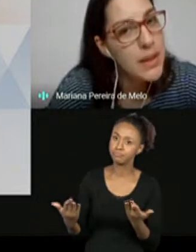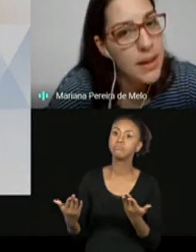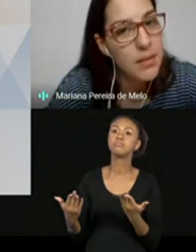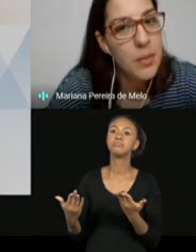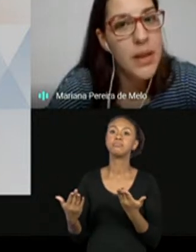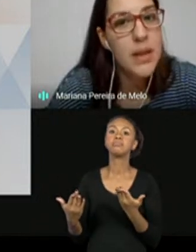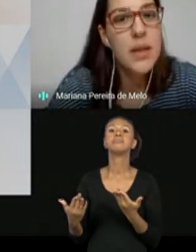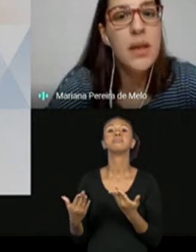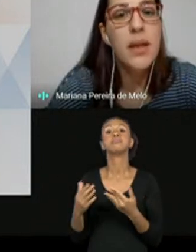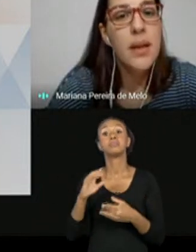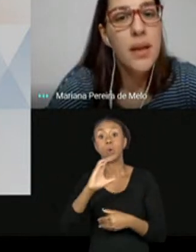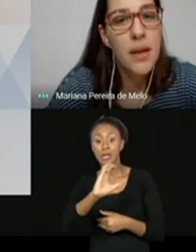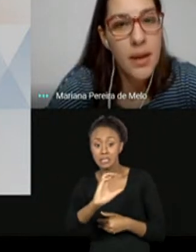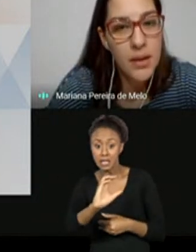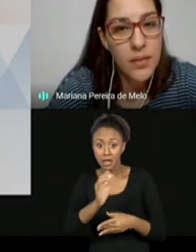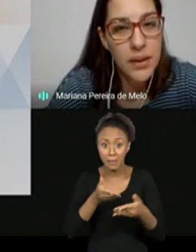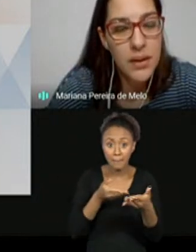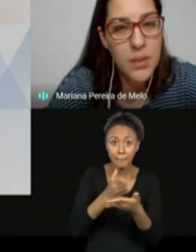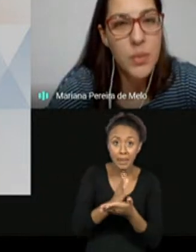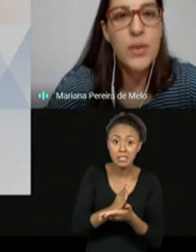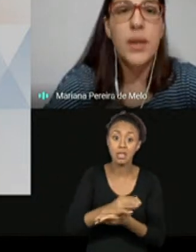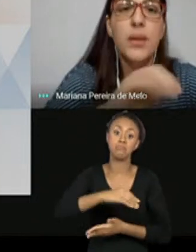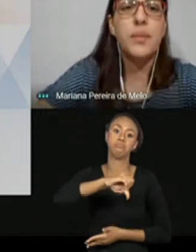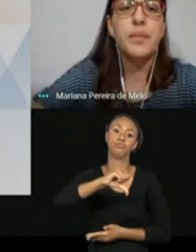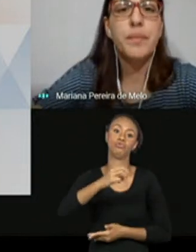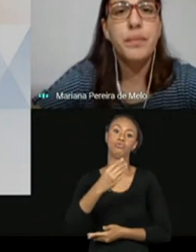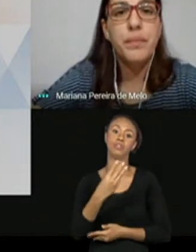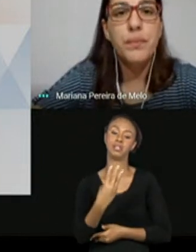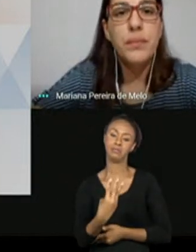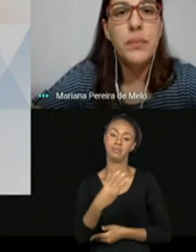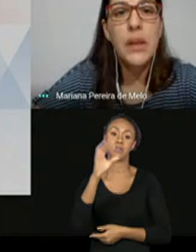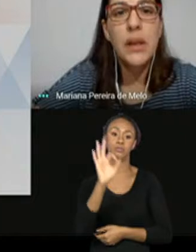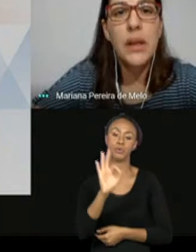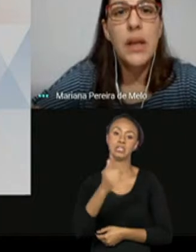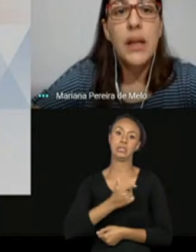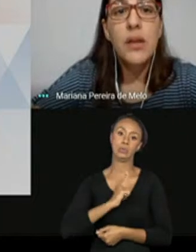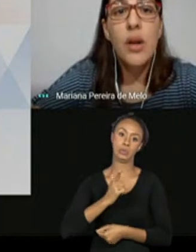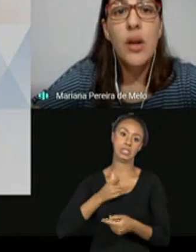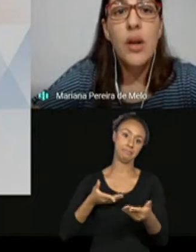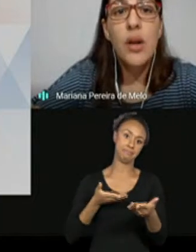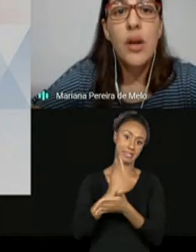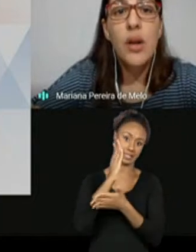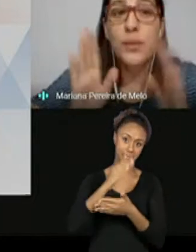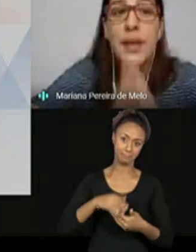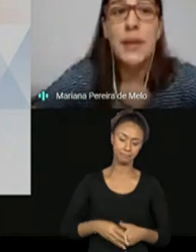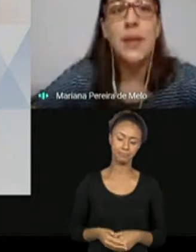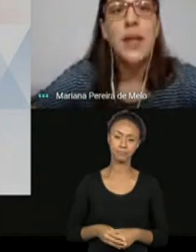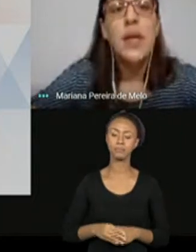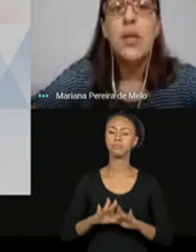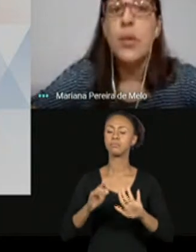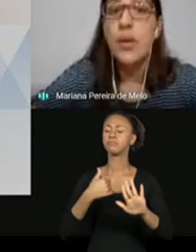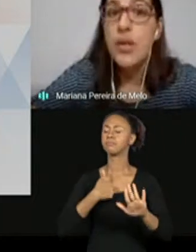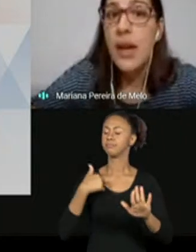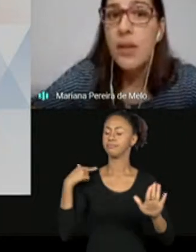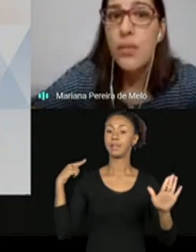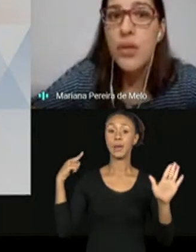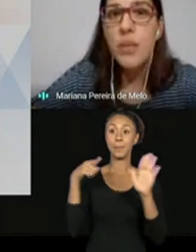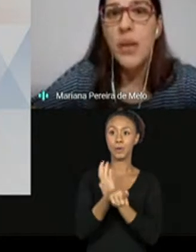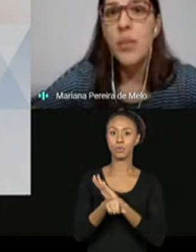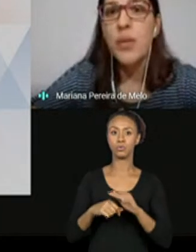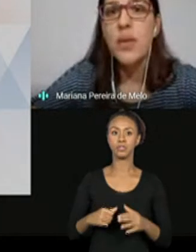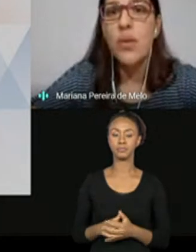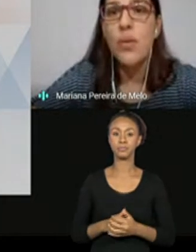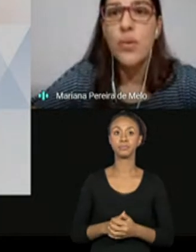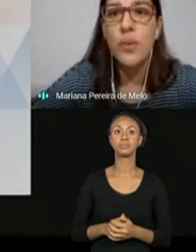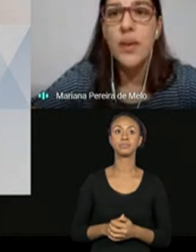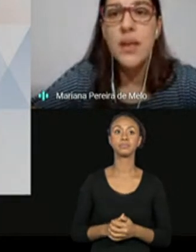de passar na fábrica C é 93%. Então a primeira pergunta é, sorteado um chip